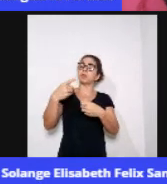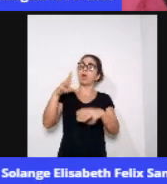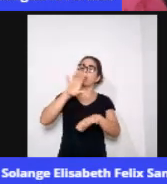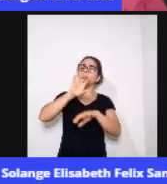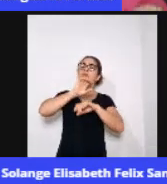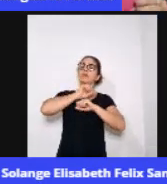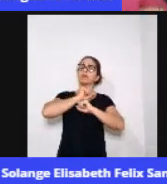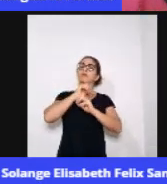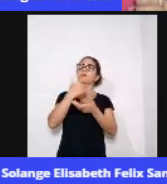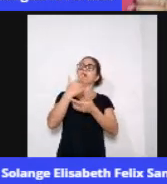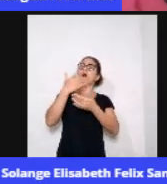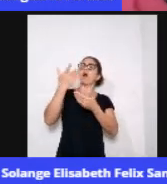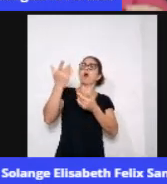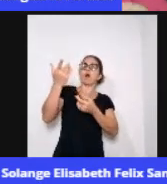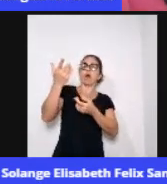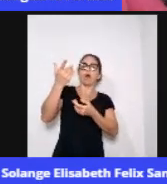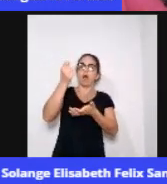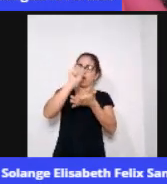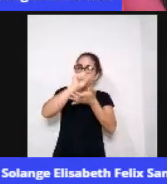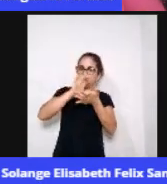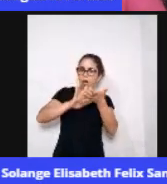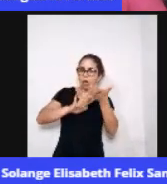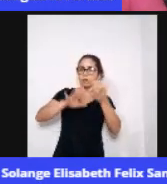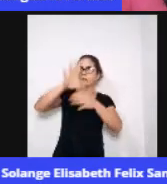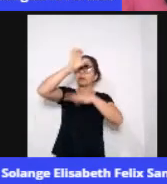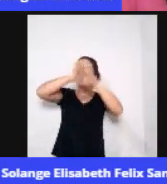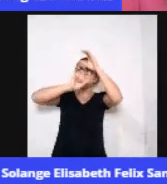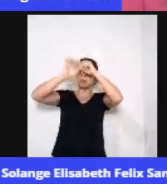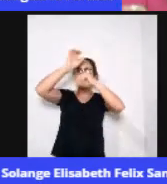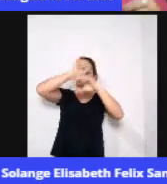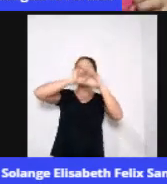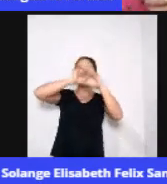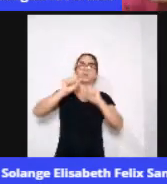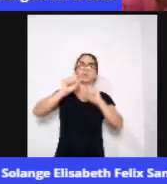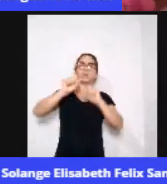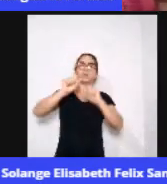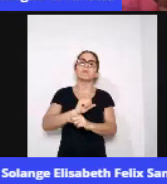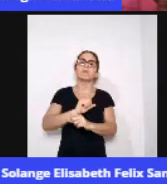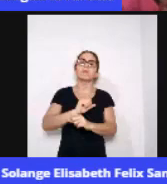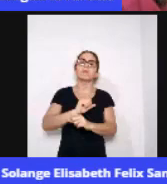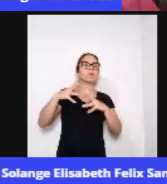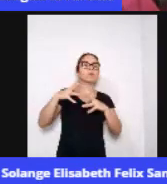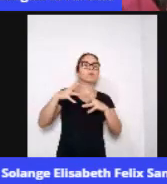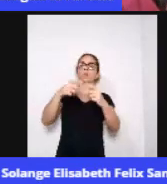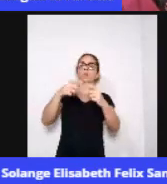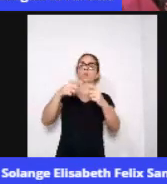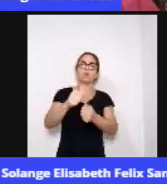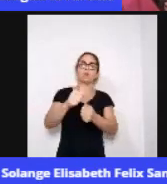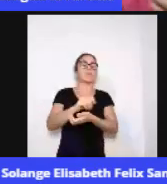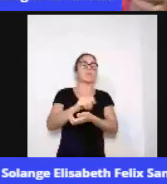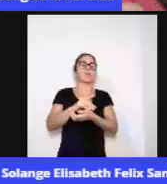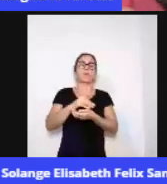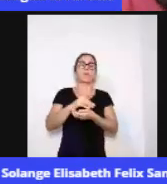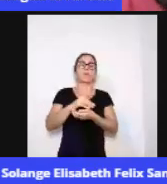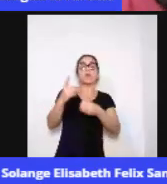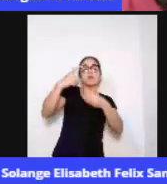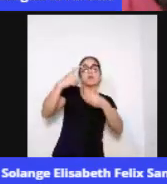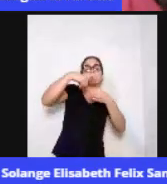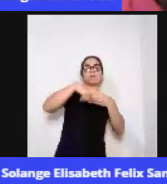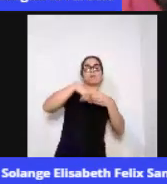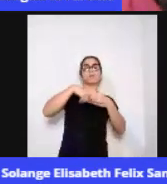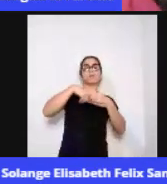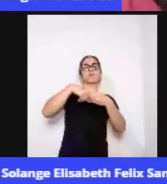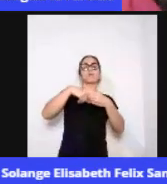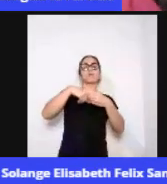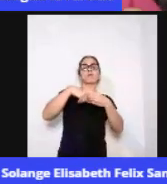atividades. Então, eu vou retomar essas atividades novamente. Mas como que eu vou fazer isso? Eu vou utilizar os